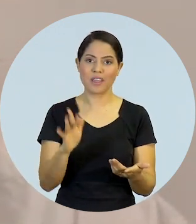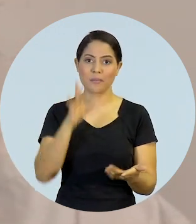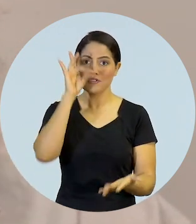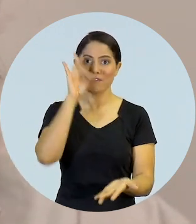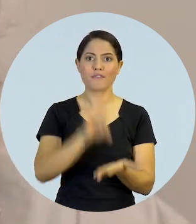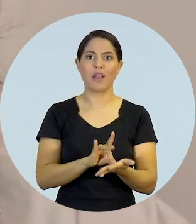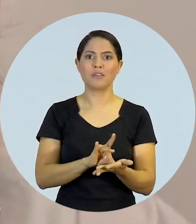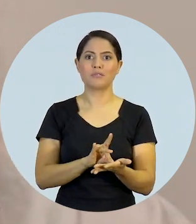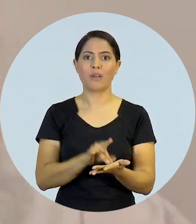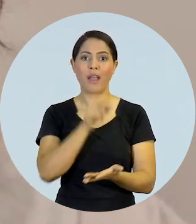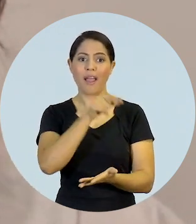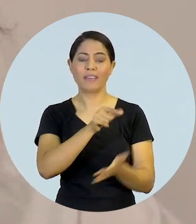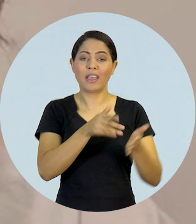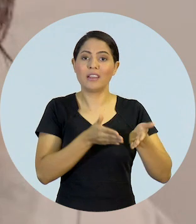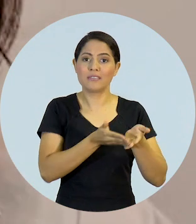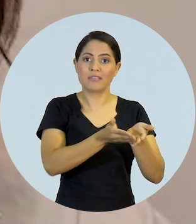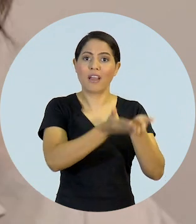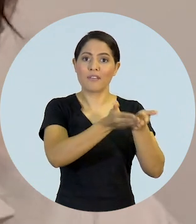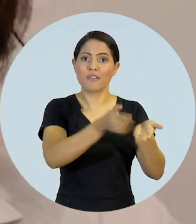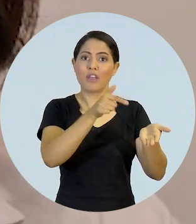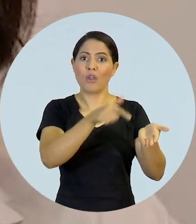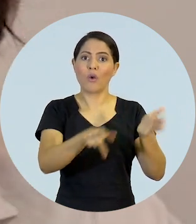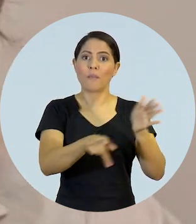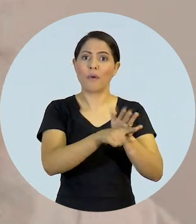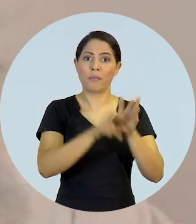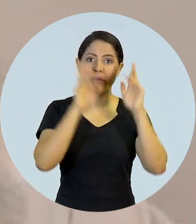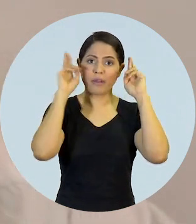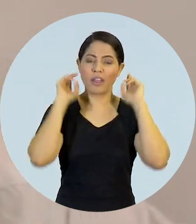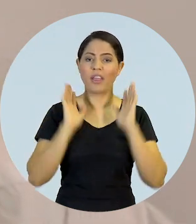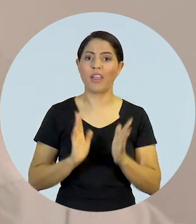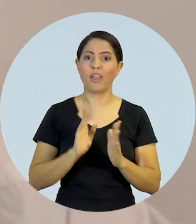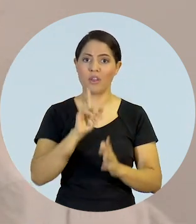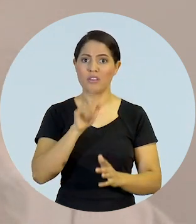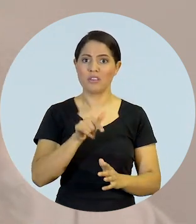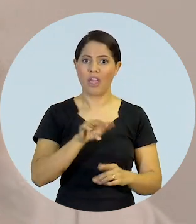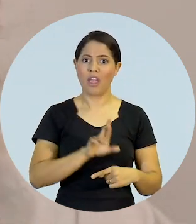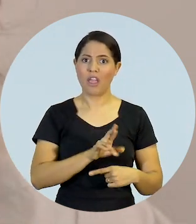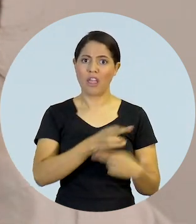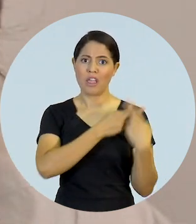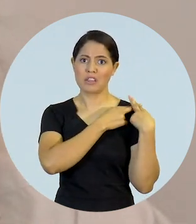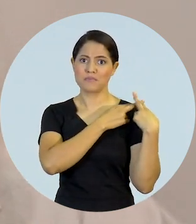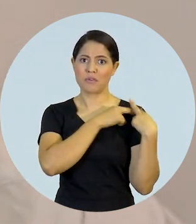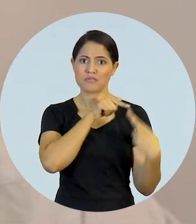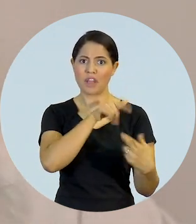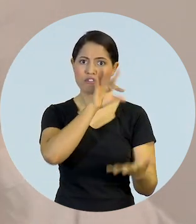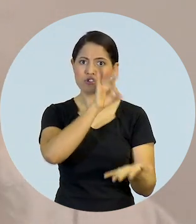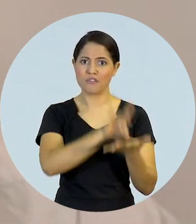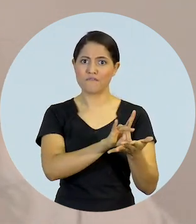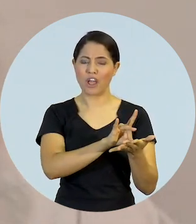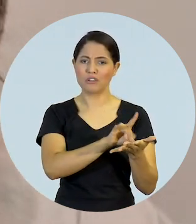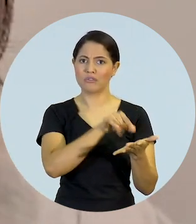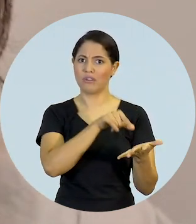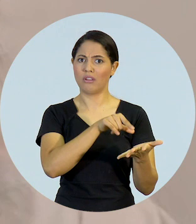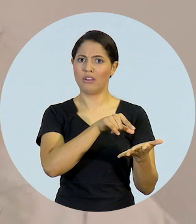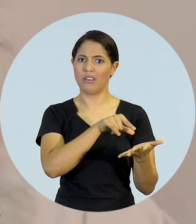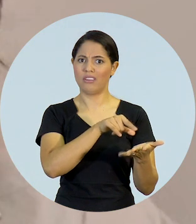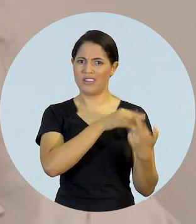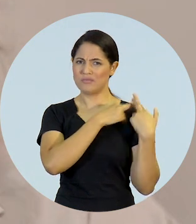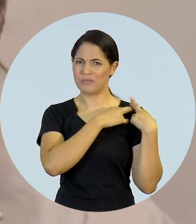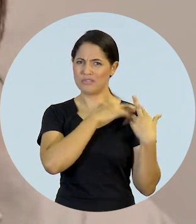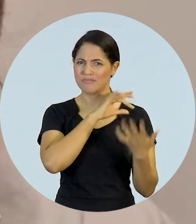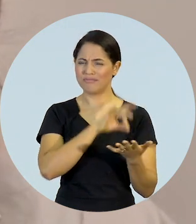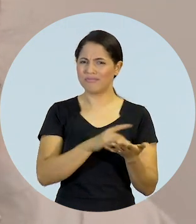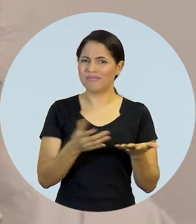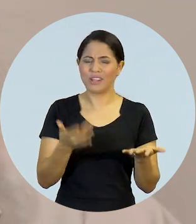convicção que, de fato, aquele navio grego apontado como responsável pelo vazamento é efetivamente